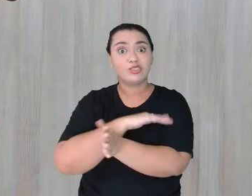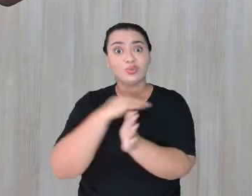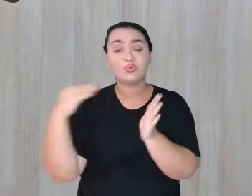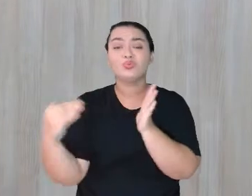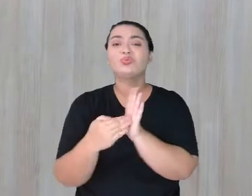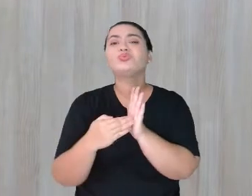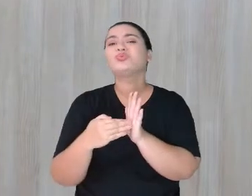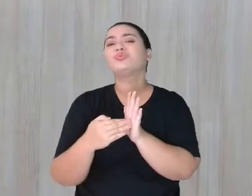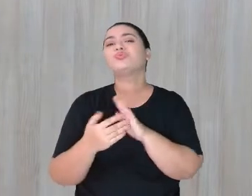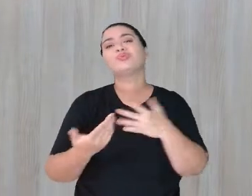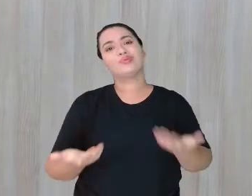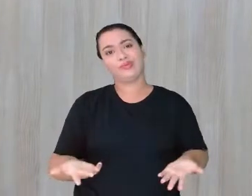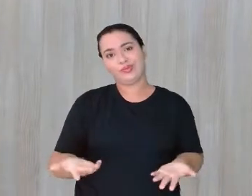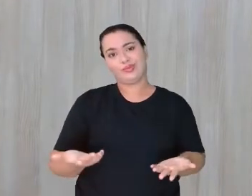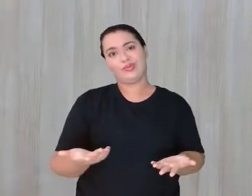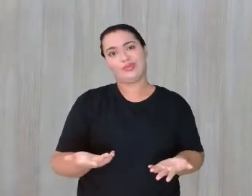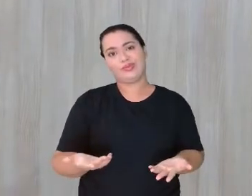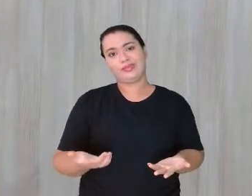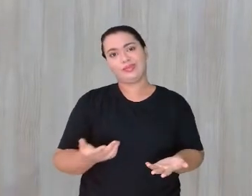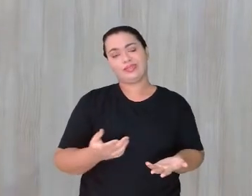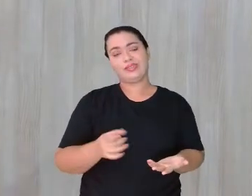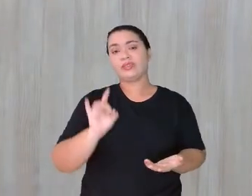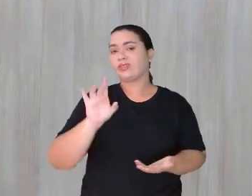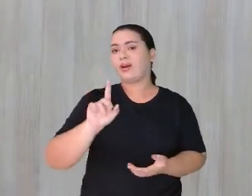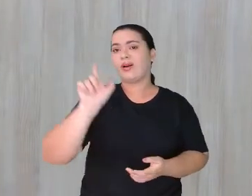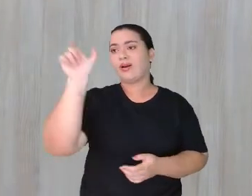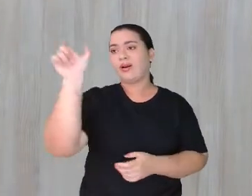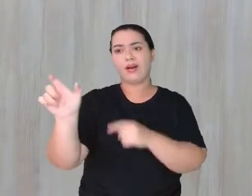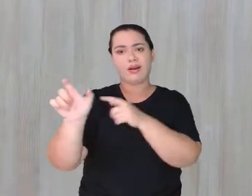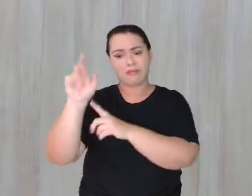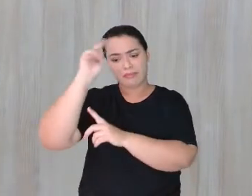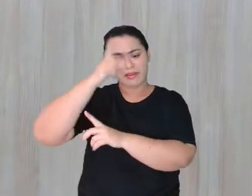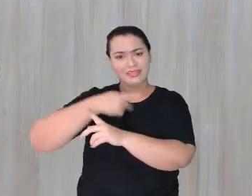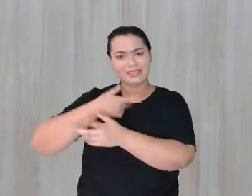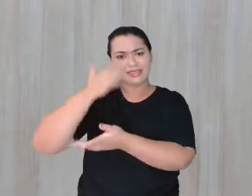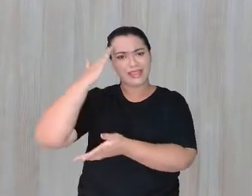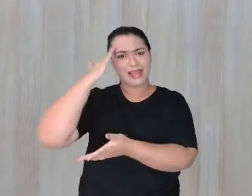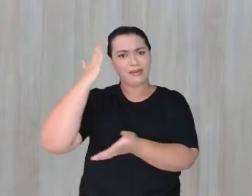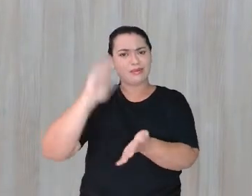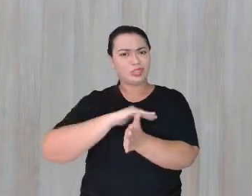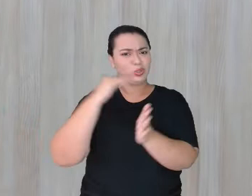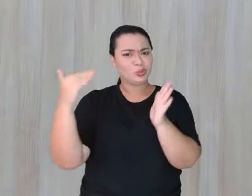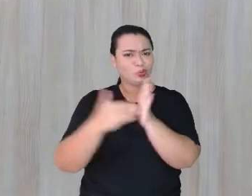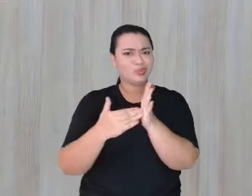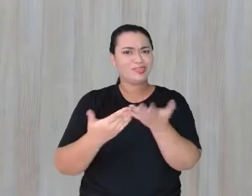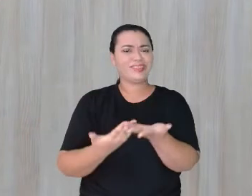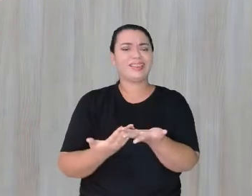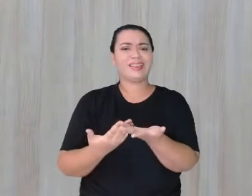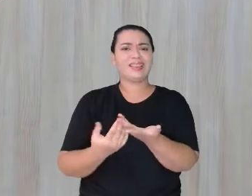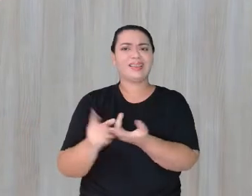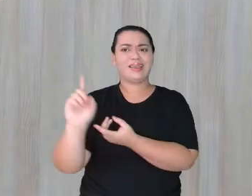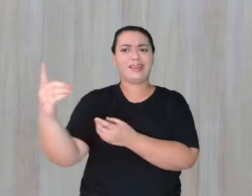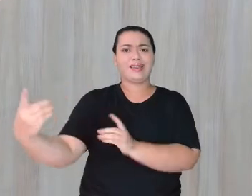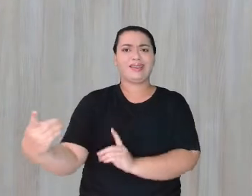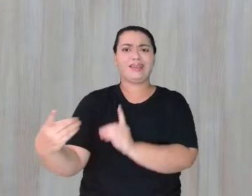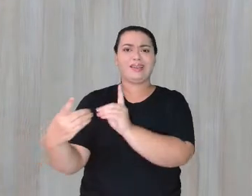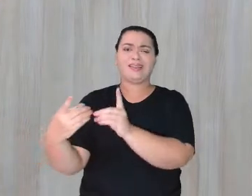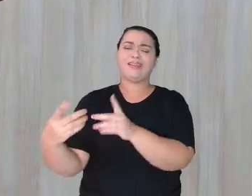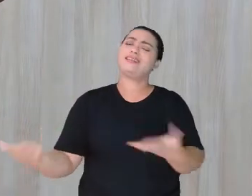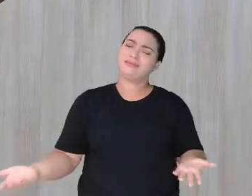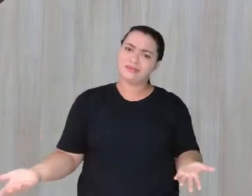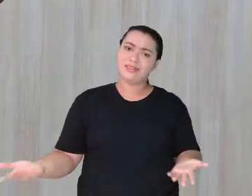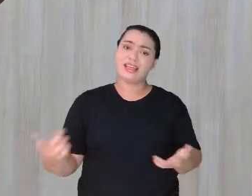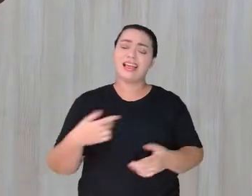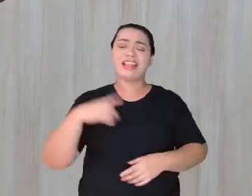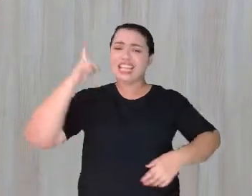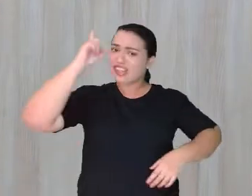vida do outro, só quem sabe é ele mesmo, e às vezes nem ele, né? Que às vezes eu não sei se eu sei tudo sobre mim, não. Mas é por aí, né,